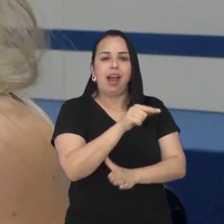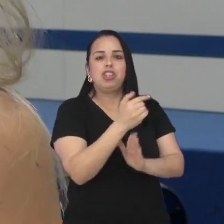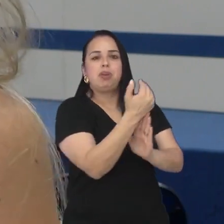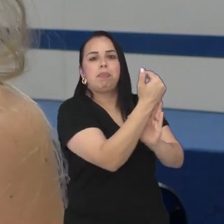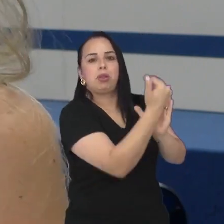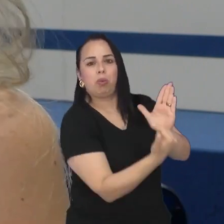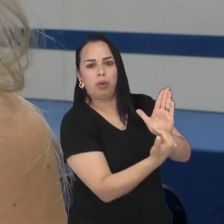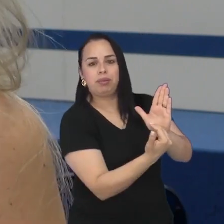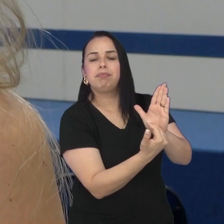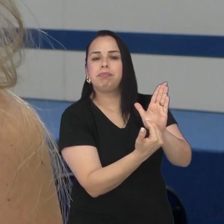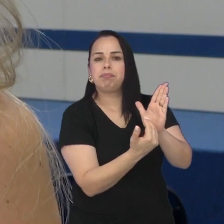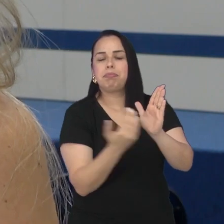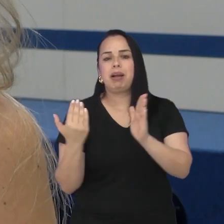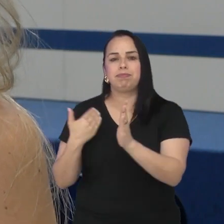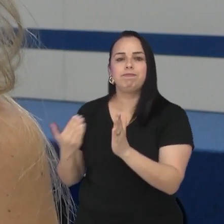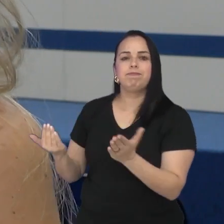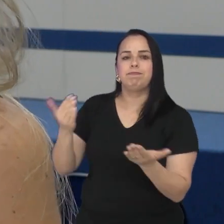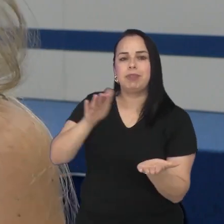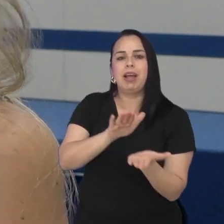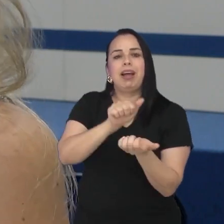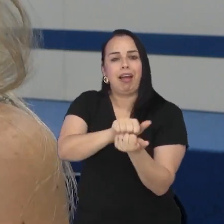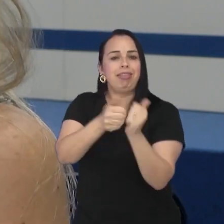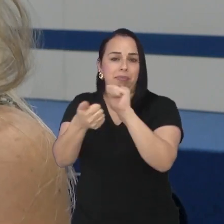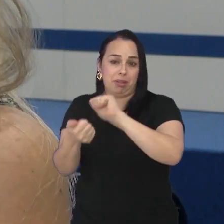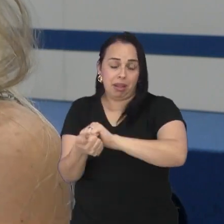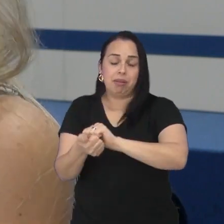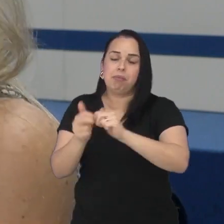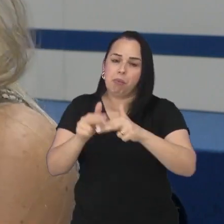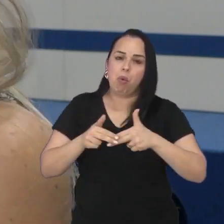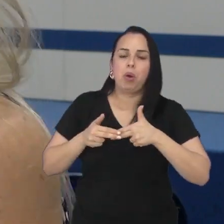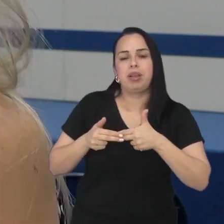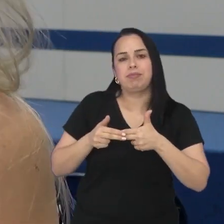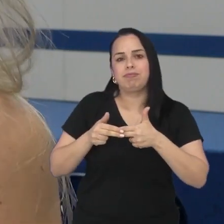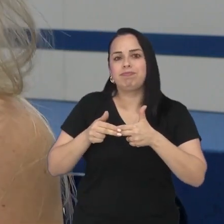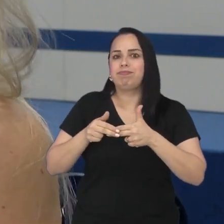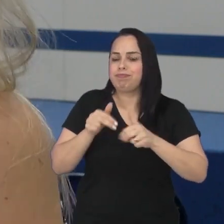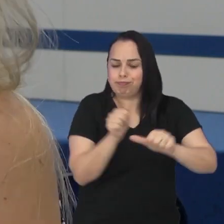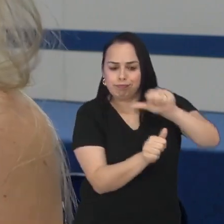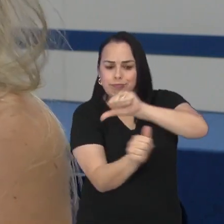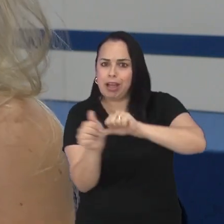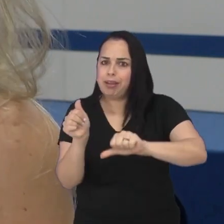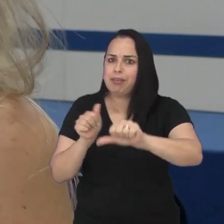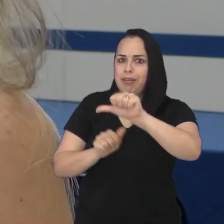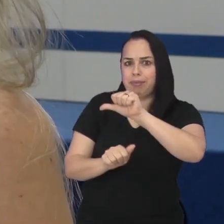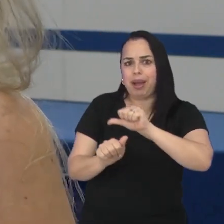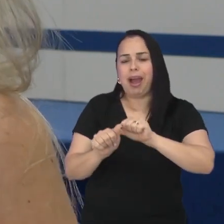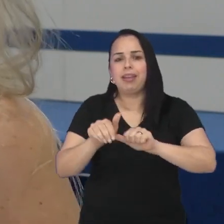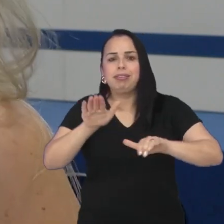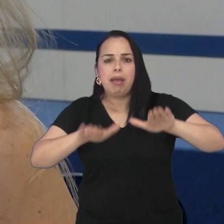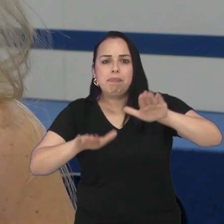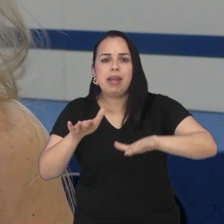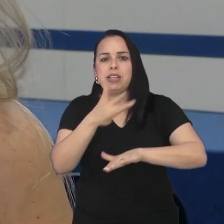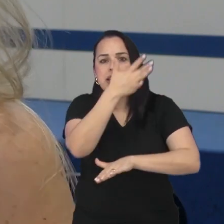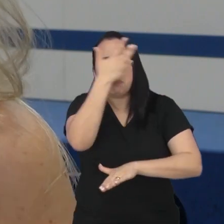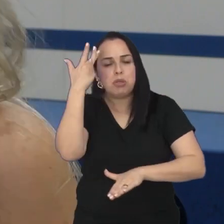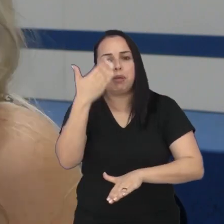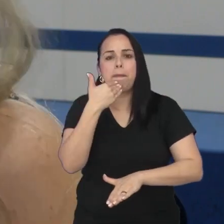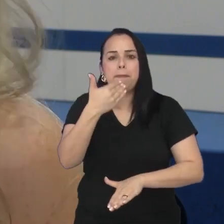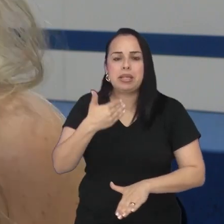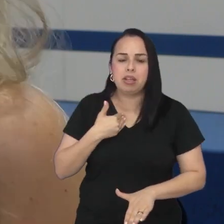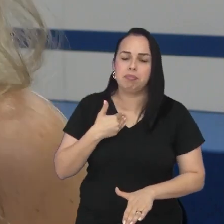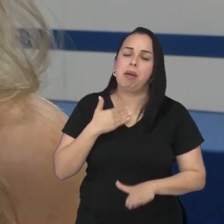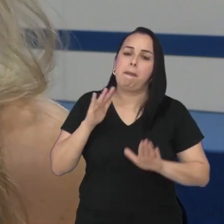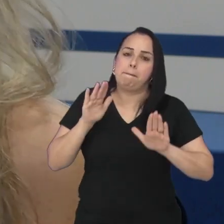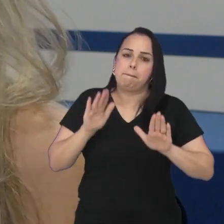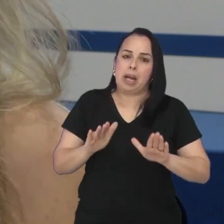exame para suprir essa demanda de tomografia. Então, os serviços eles vão se ajustando à demanda da população.